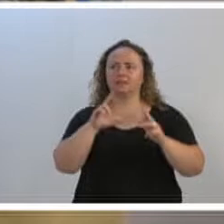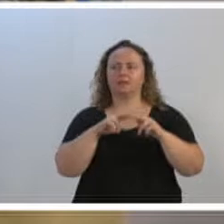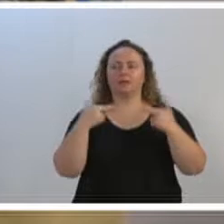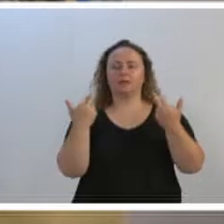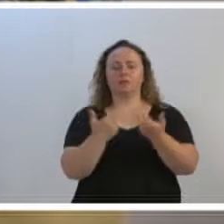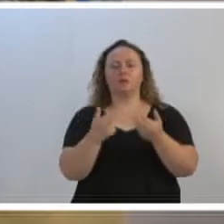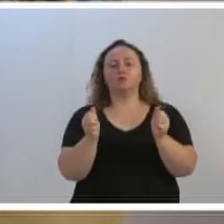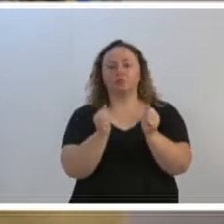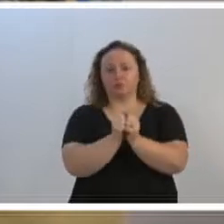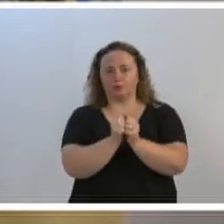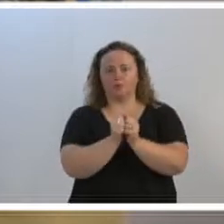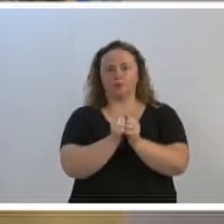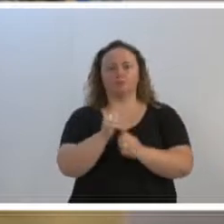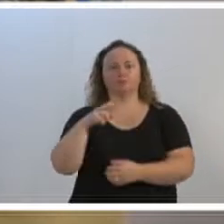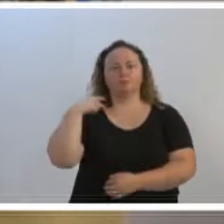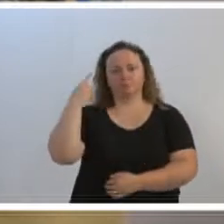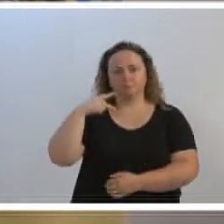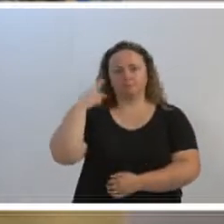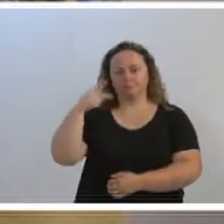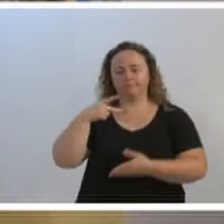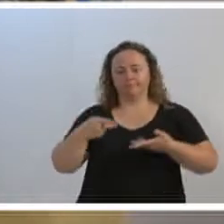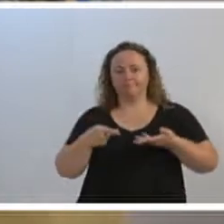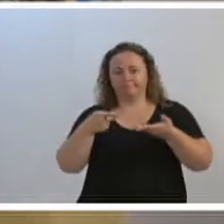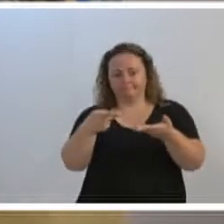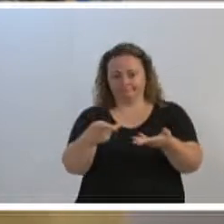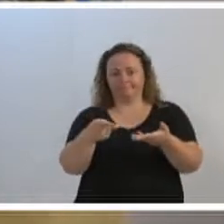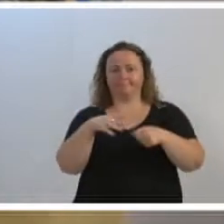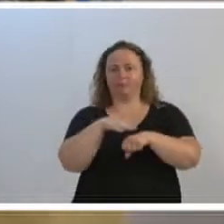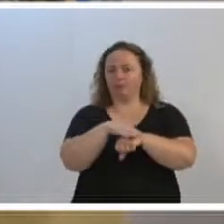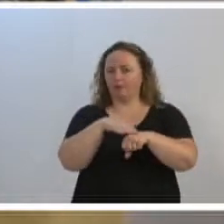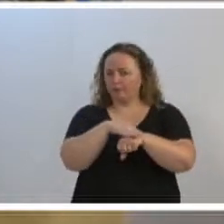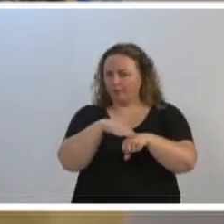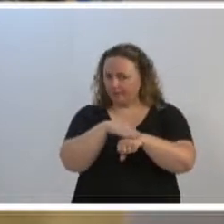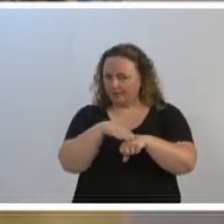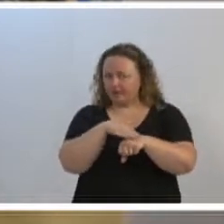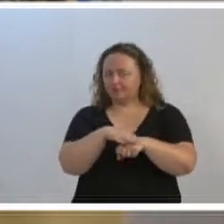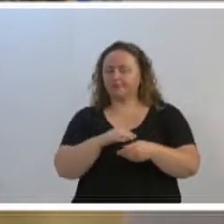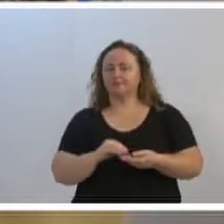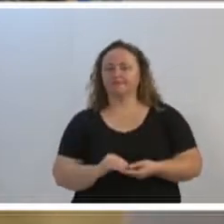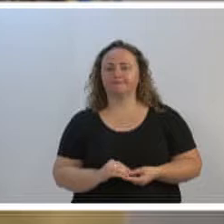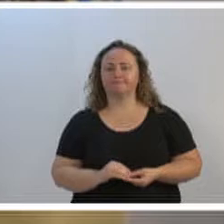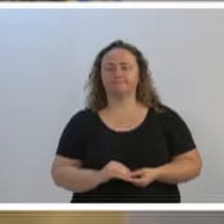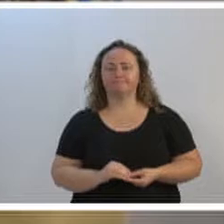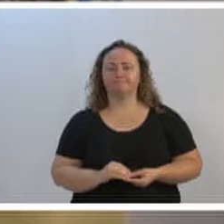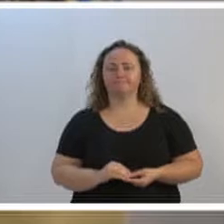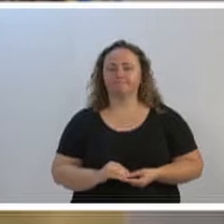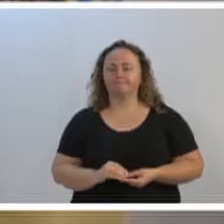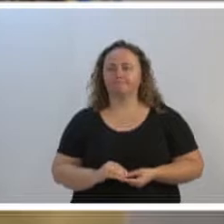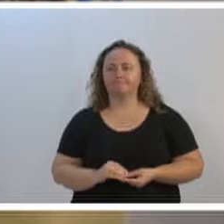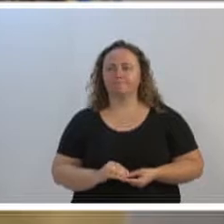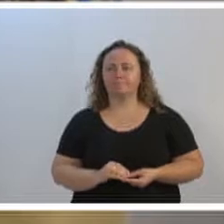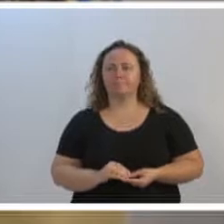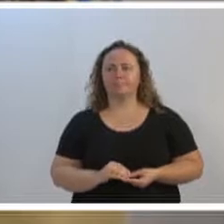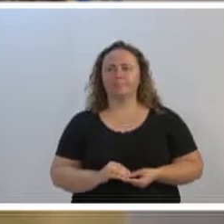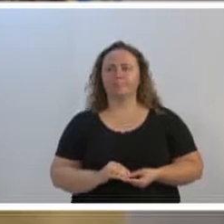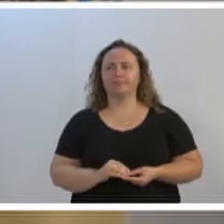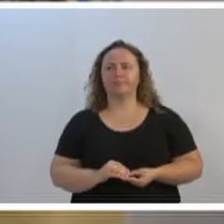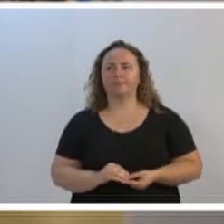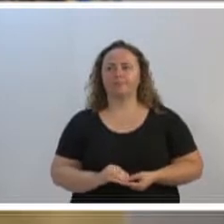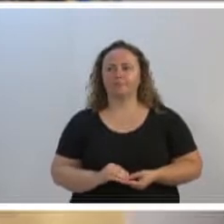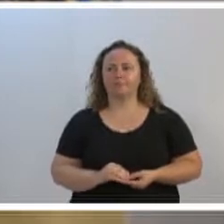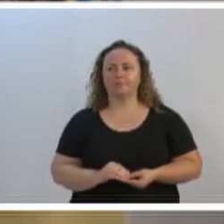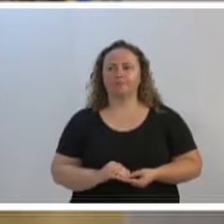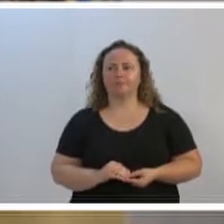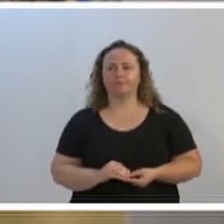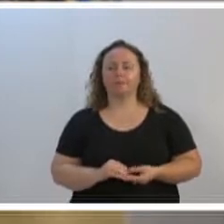os vereadores, chamaram a gente para conversar, e nós encontramos depois